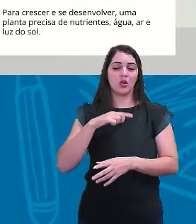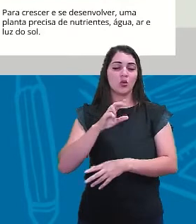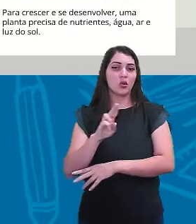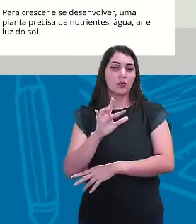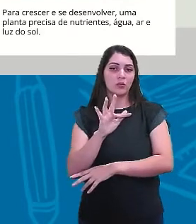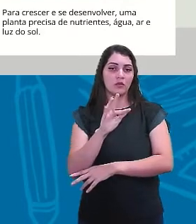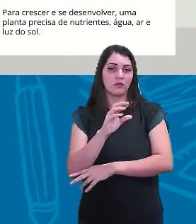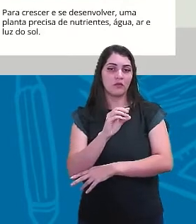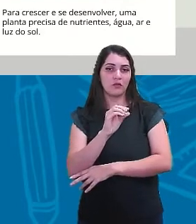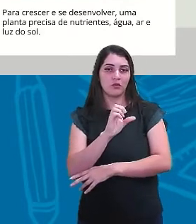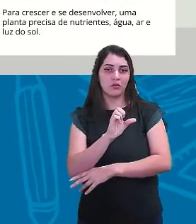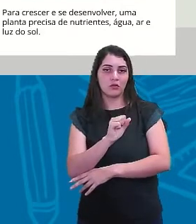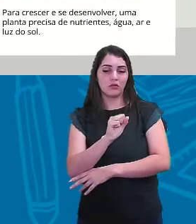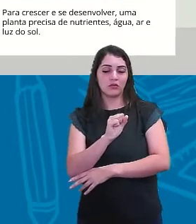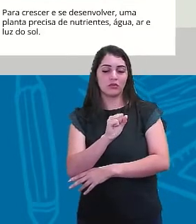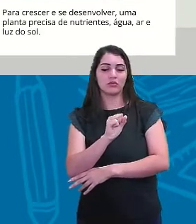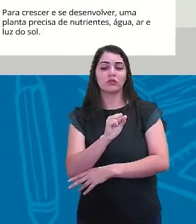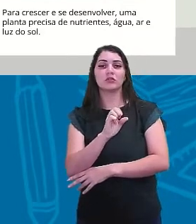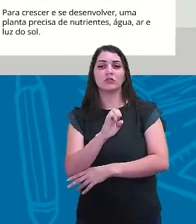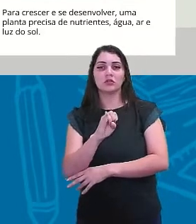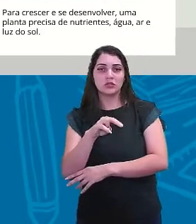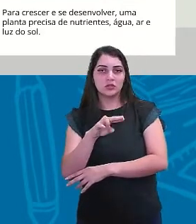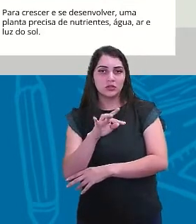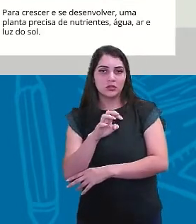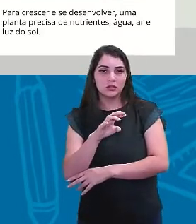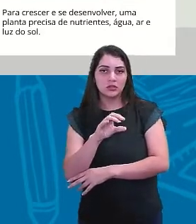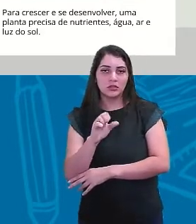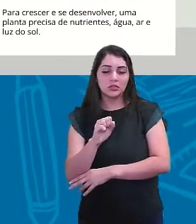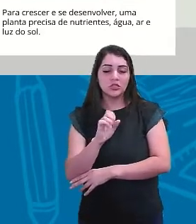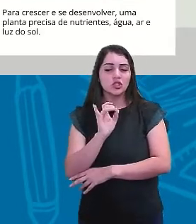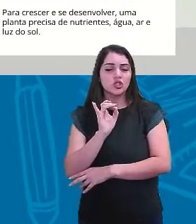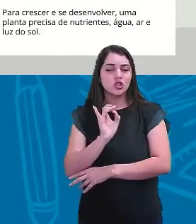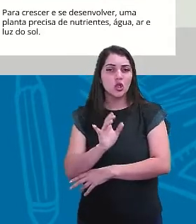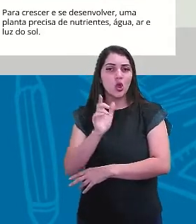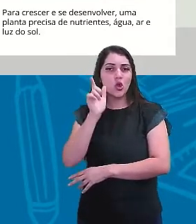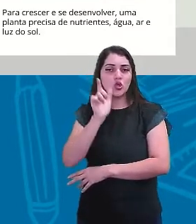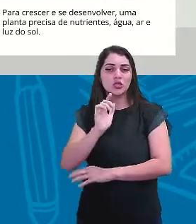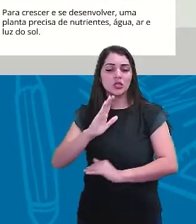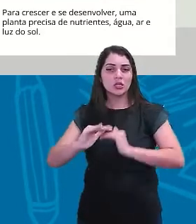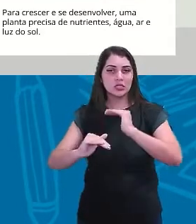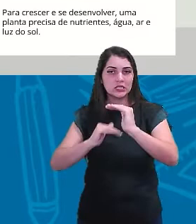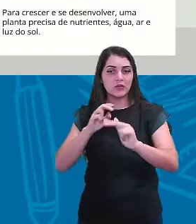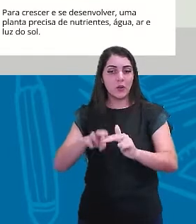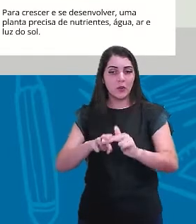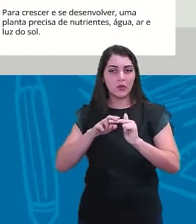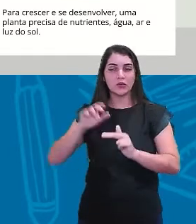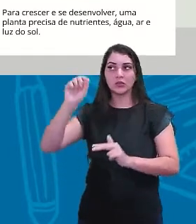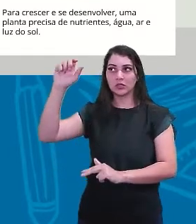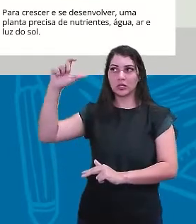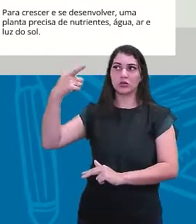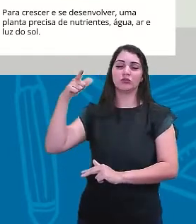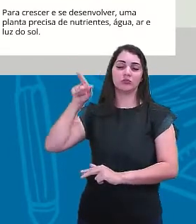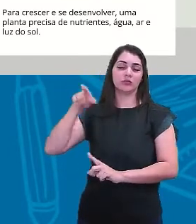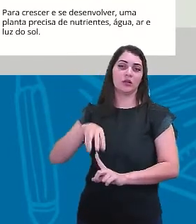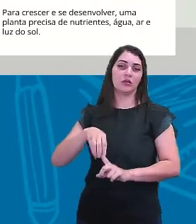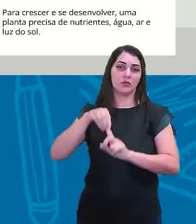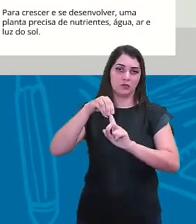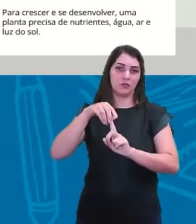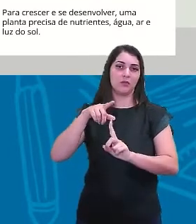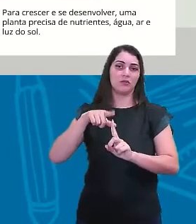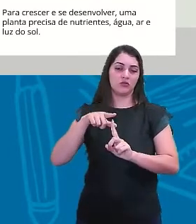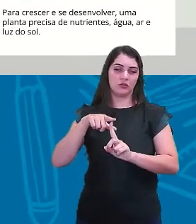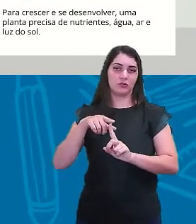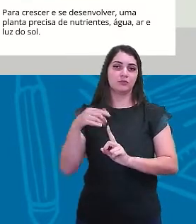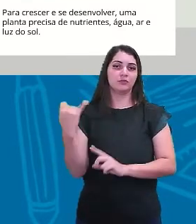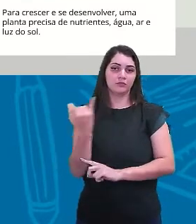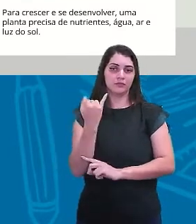ela só consegue, né, se desenvolver mediante a luz do sol. É um dos principais componentes,